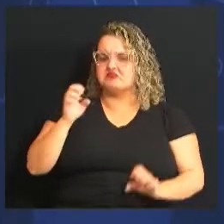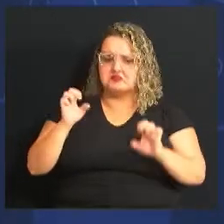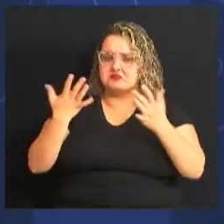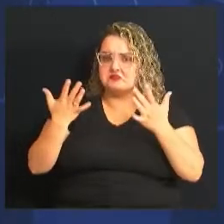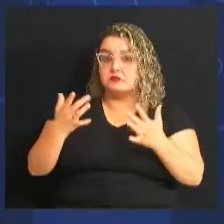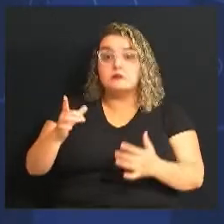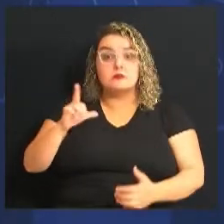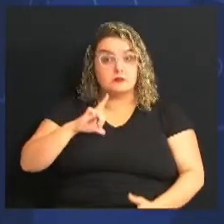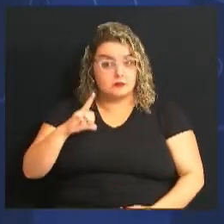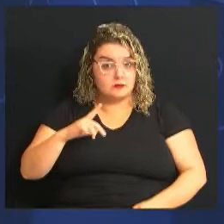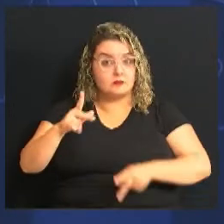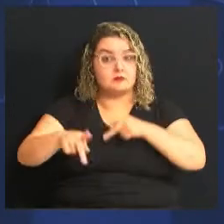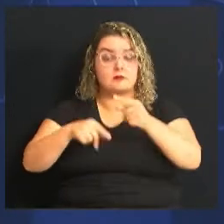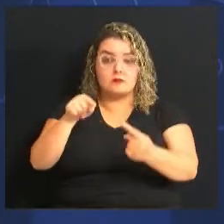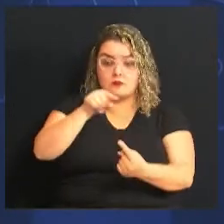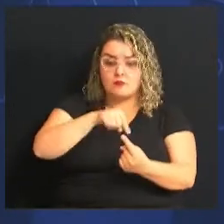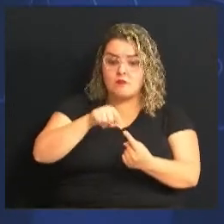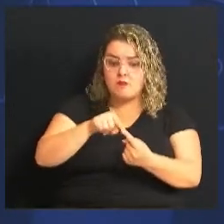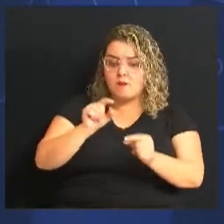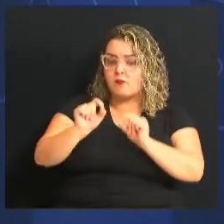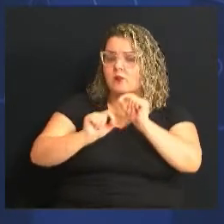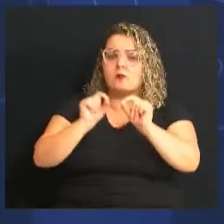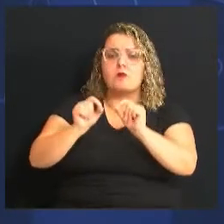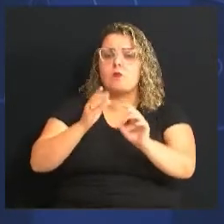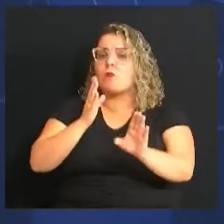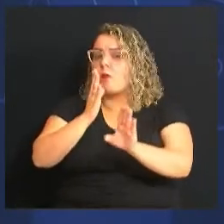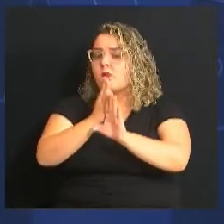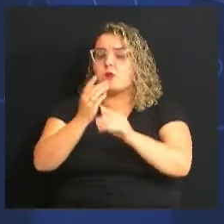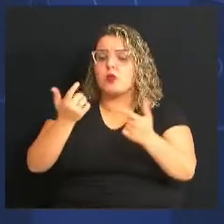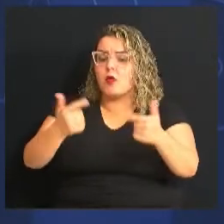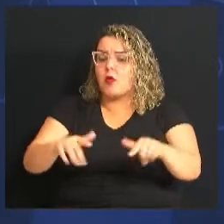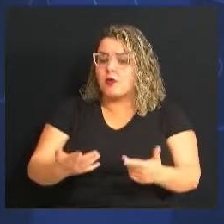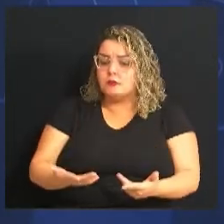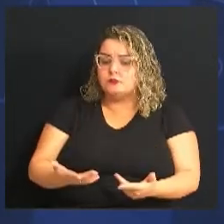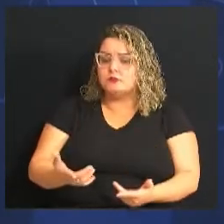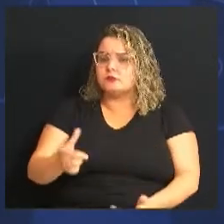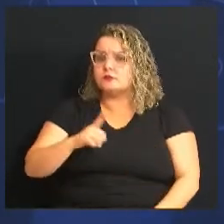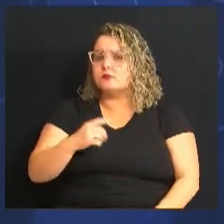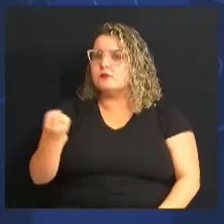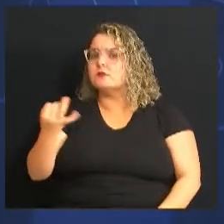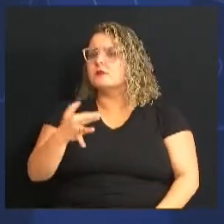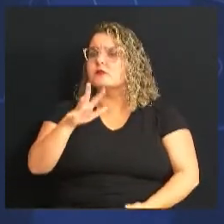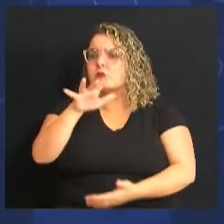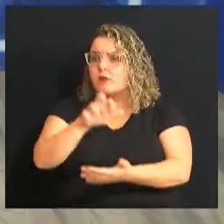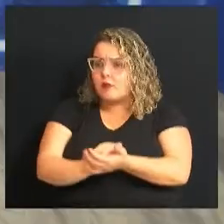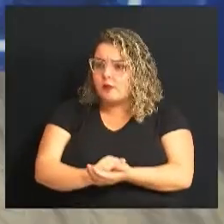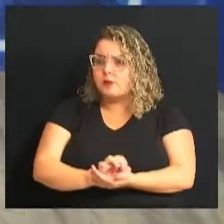um público-alvo? O que ele vai encontrar lá? Já tem quantos inscritos?